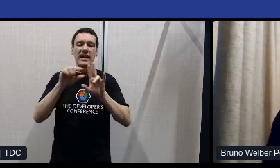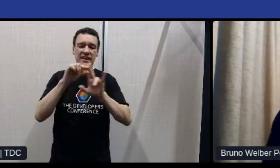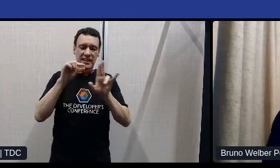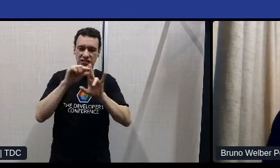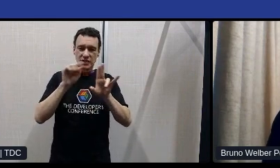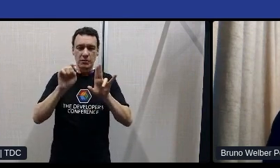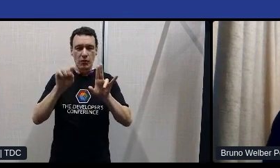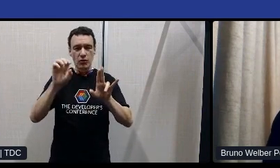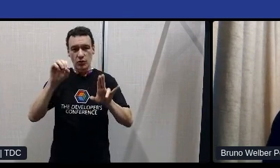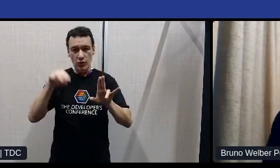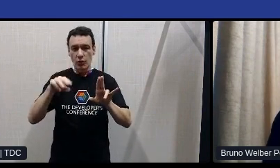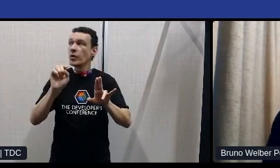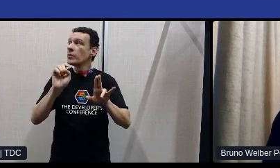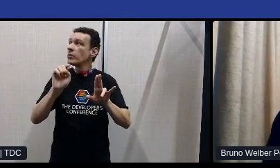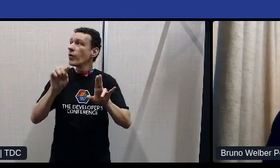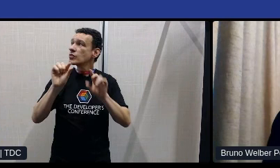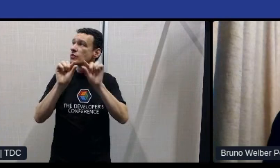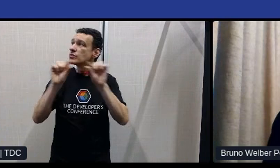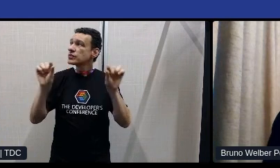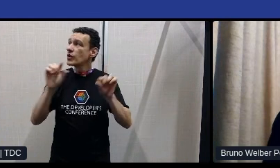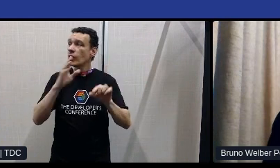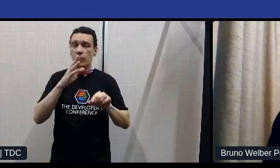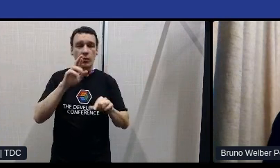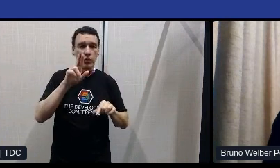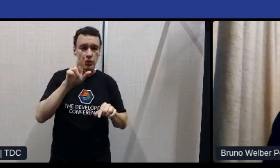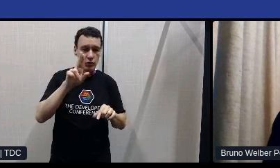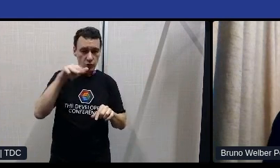linkedin.com/in/Bruno Welber, só entra lá, estamos lá,